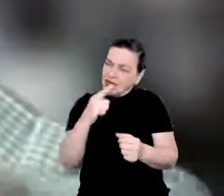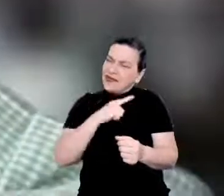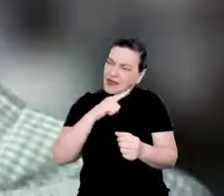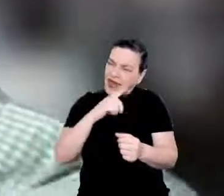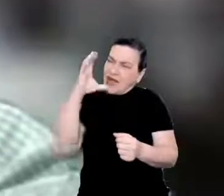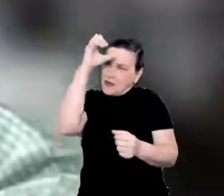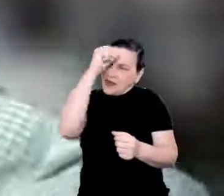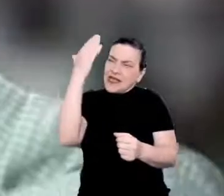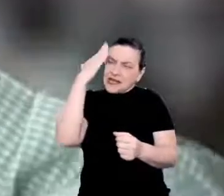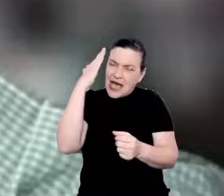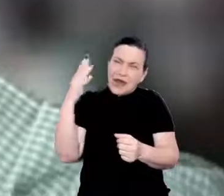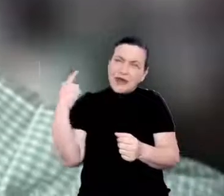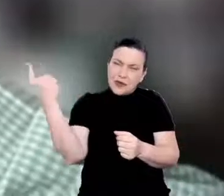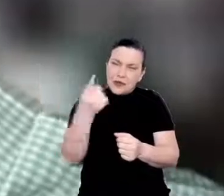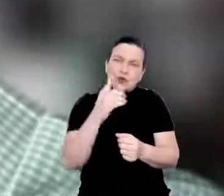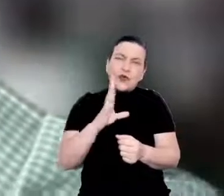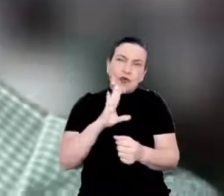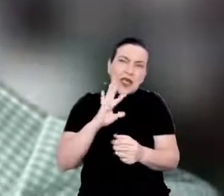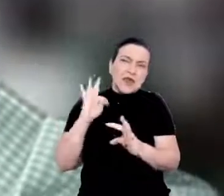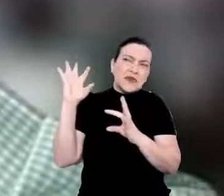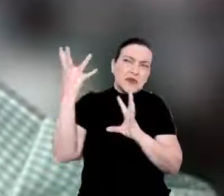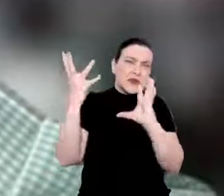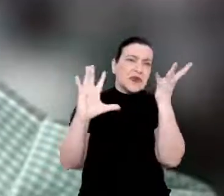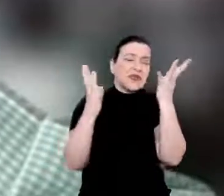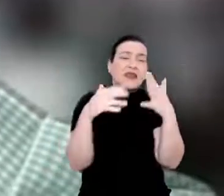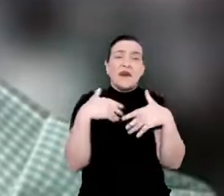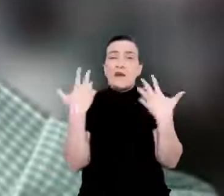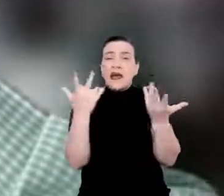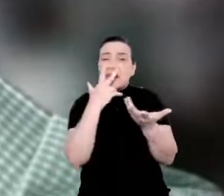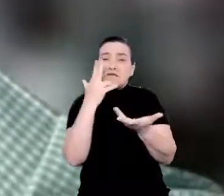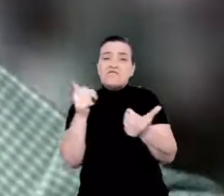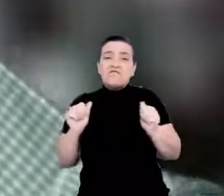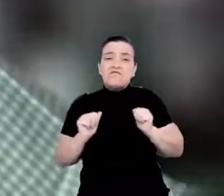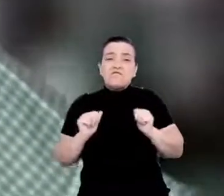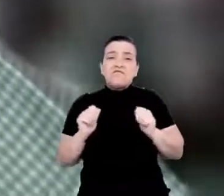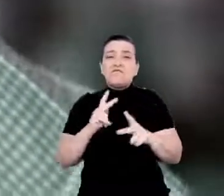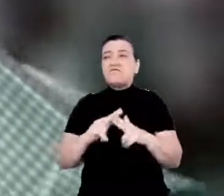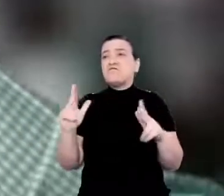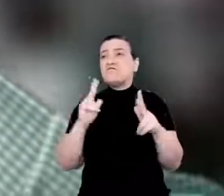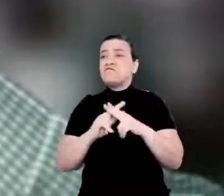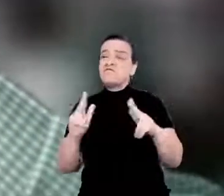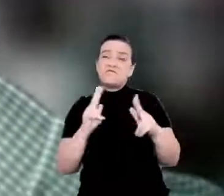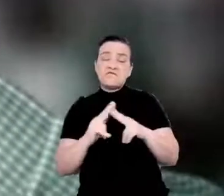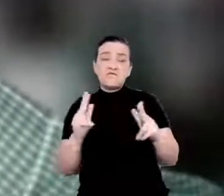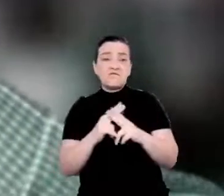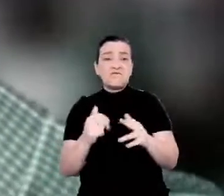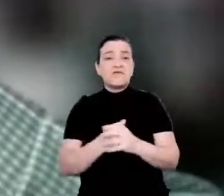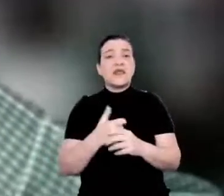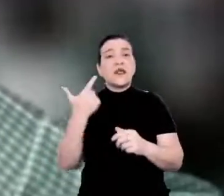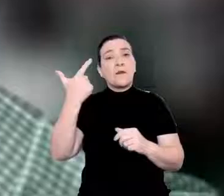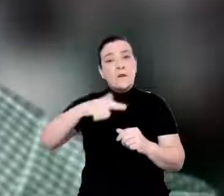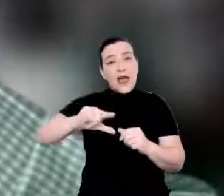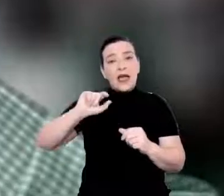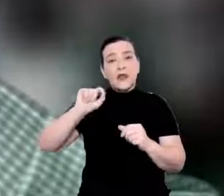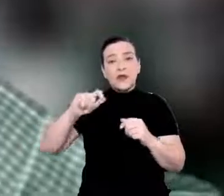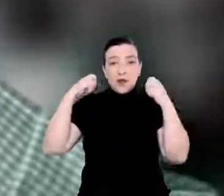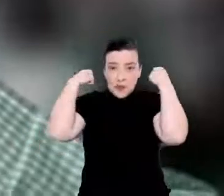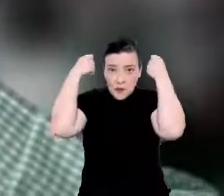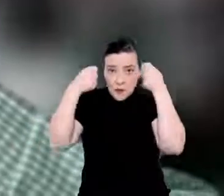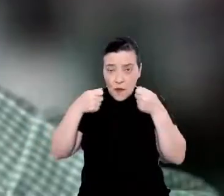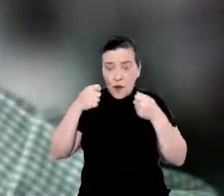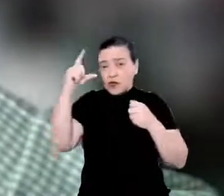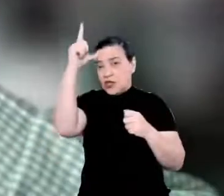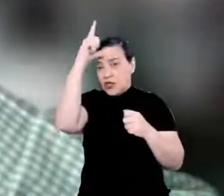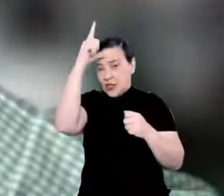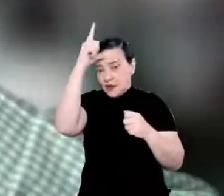na palavra como a gente costuma entender. Reforça essa tese um monge alemão chamado Nicolau de Cusa,